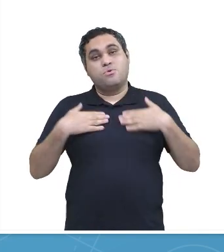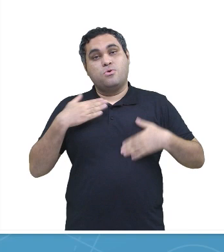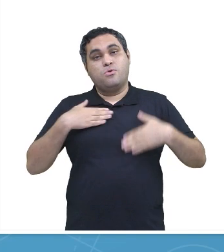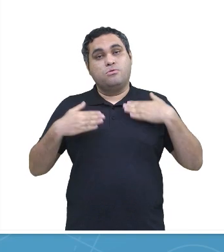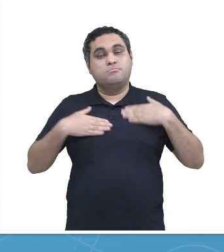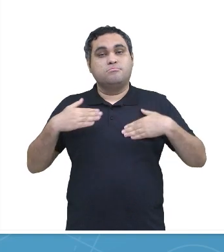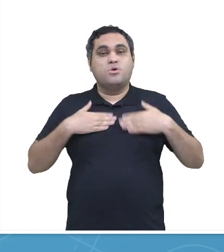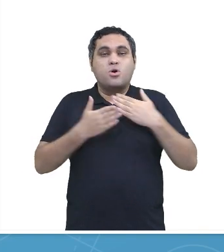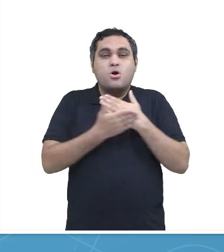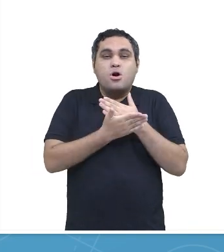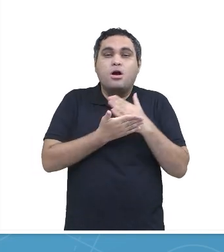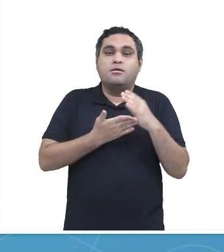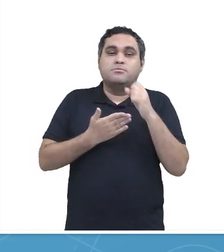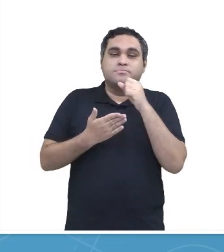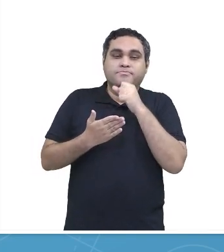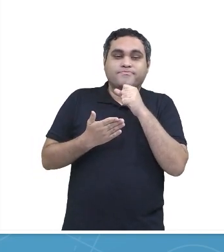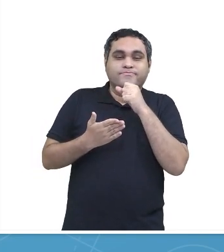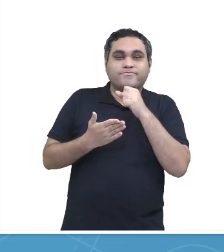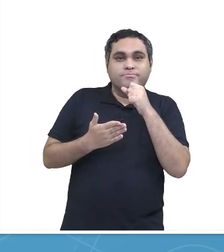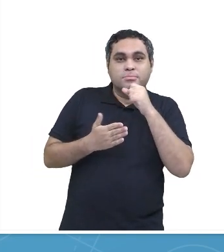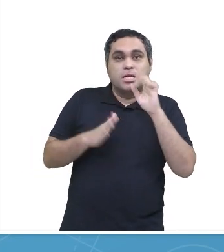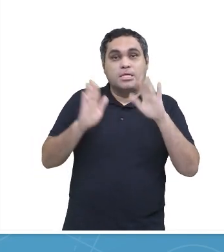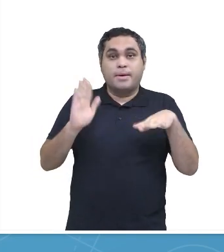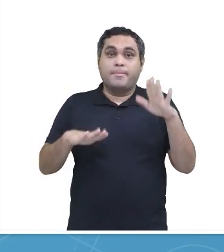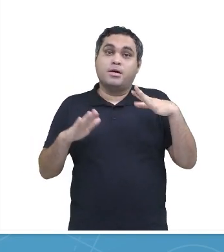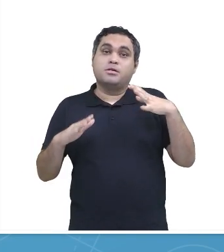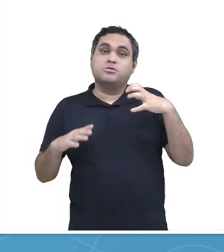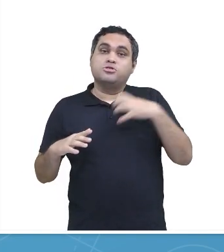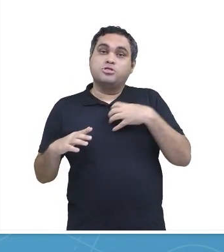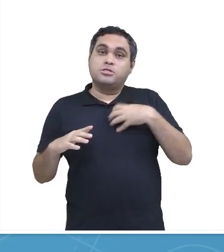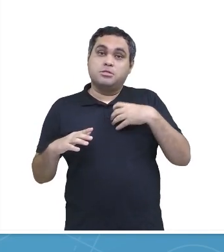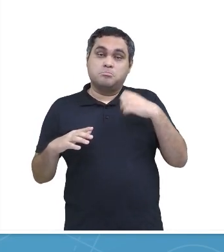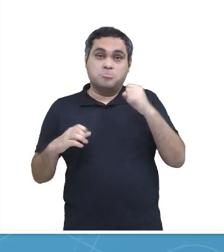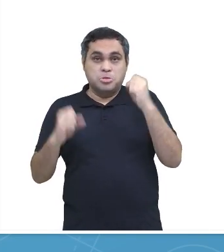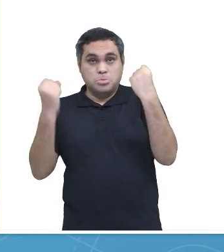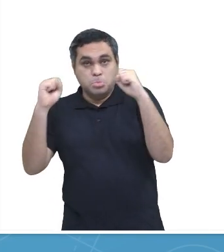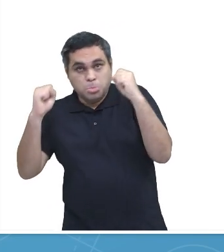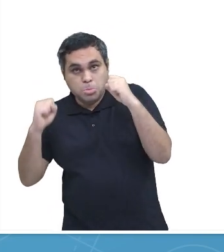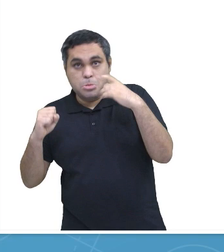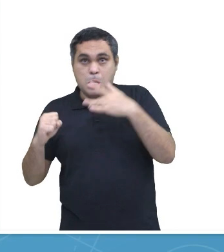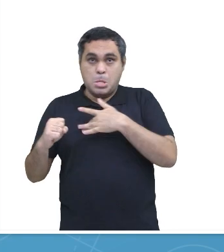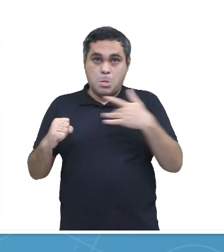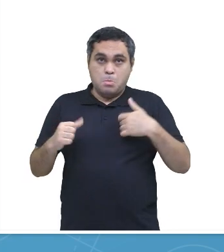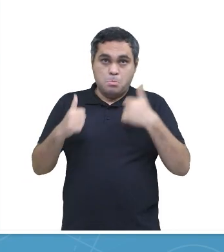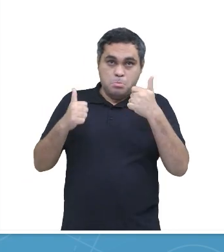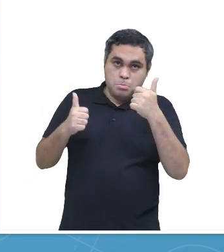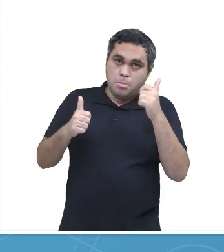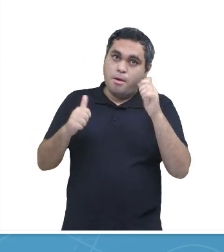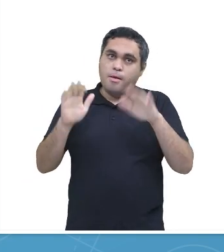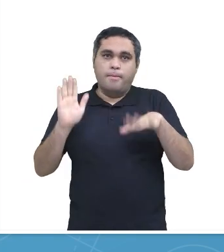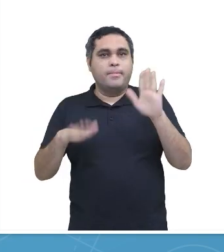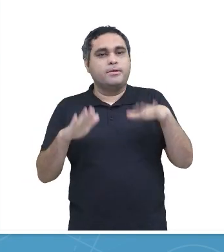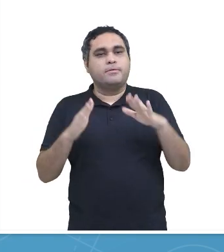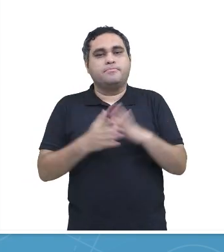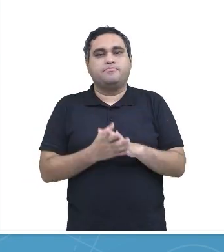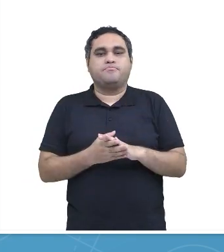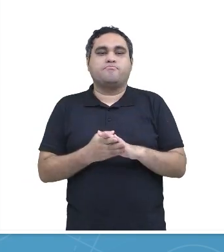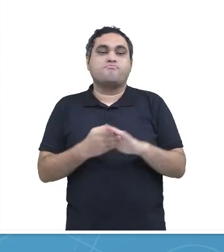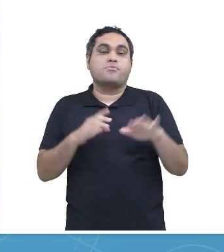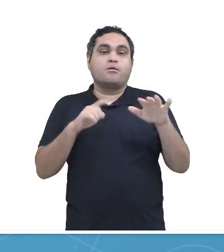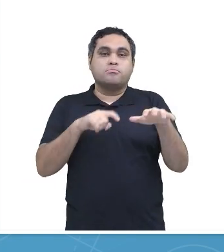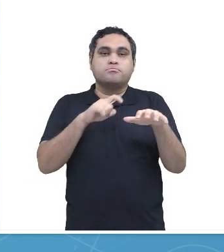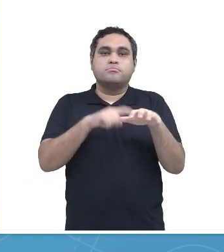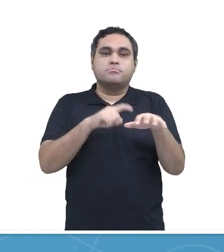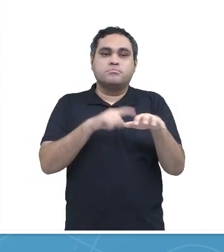pessoa. Com relação à saúde, acontece a diminuição do tônus e força muscular, maior prevalência